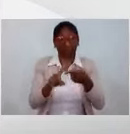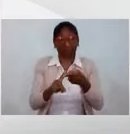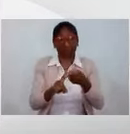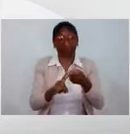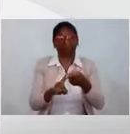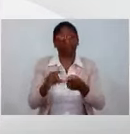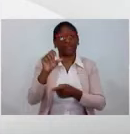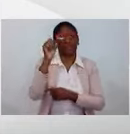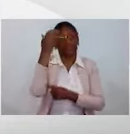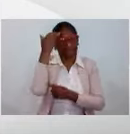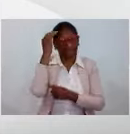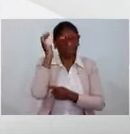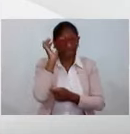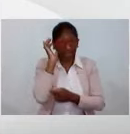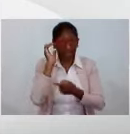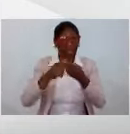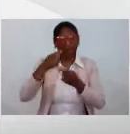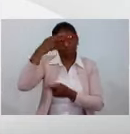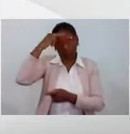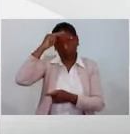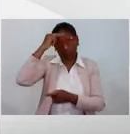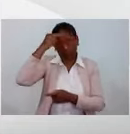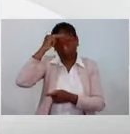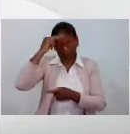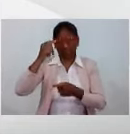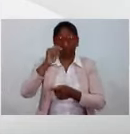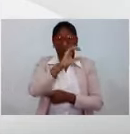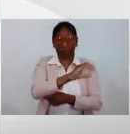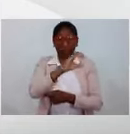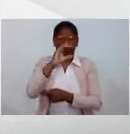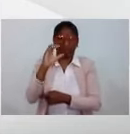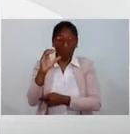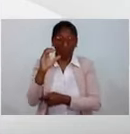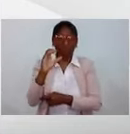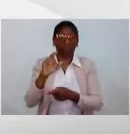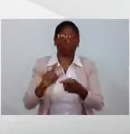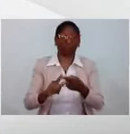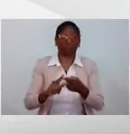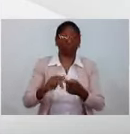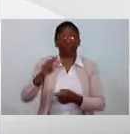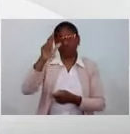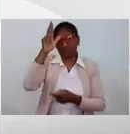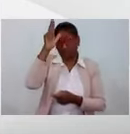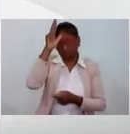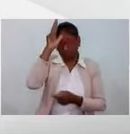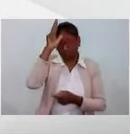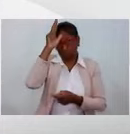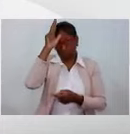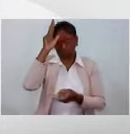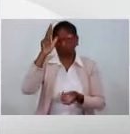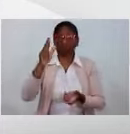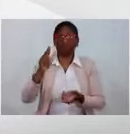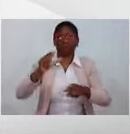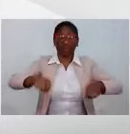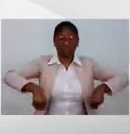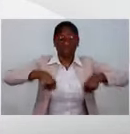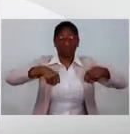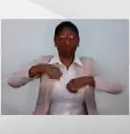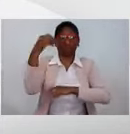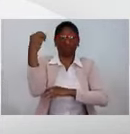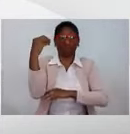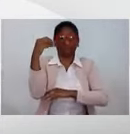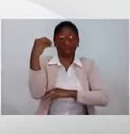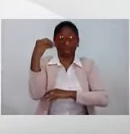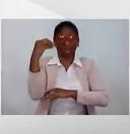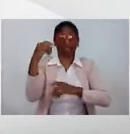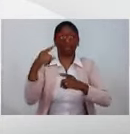Santa Maria, Uruguaiana, Capão da Canoa, Novo Hamburgo, Canoas, Porto Alegre,